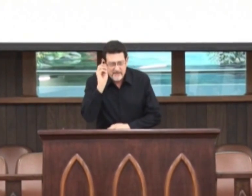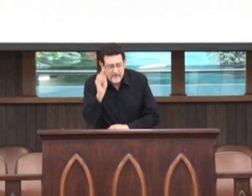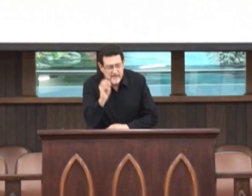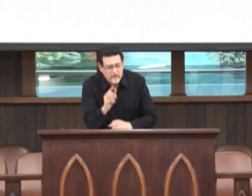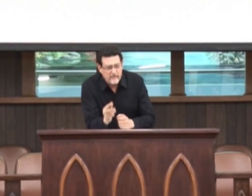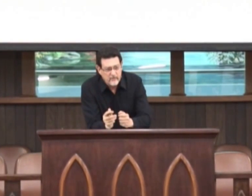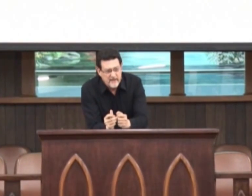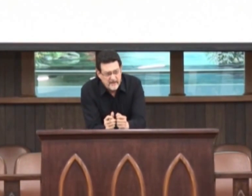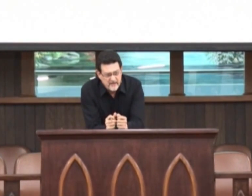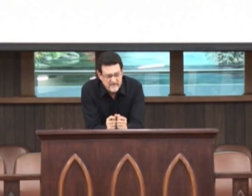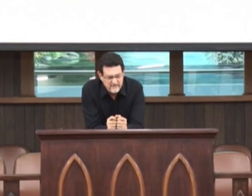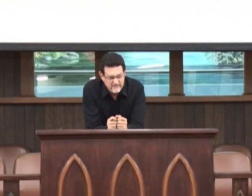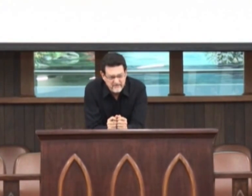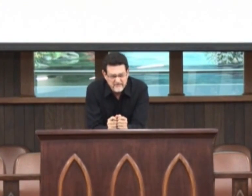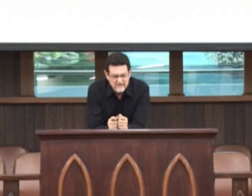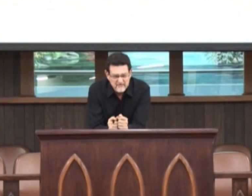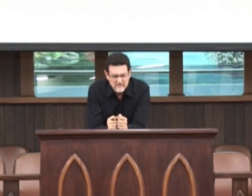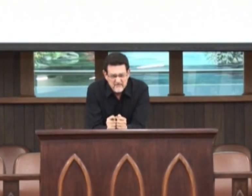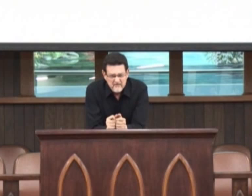O conselho da sua vontade.